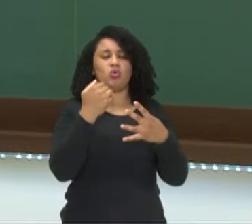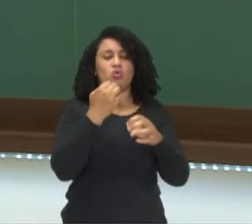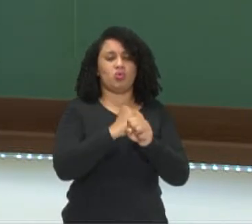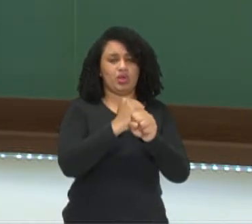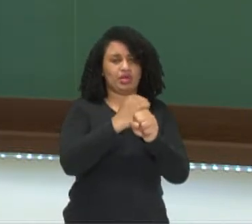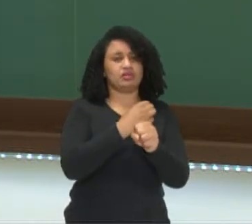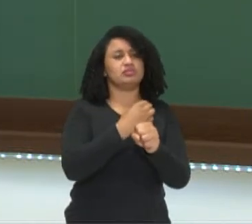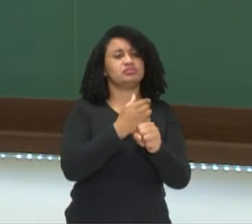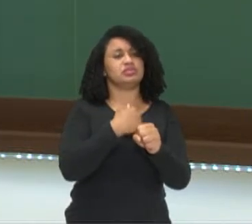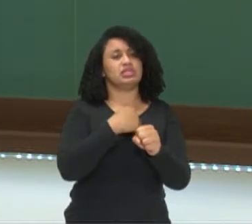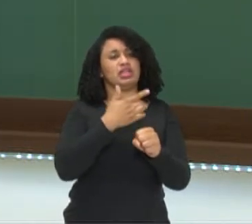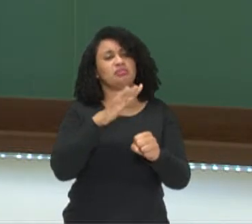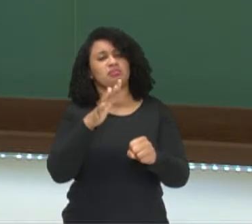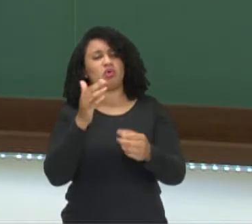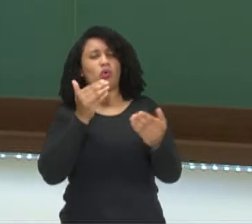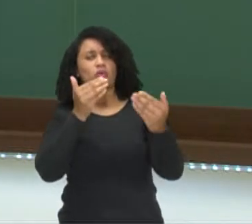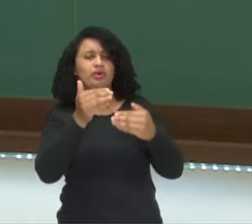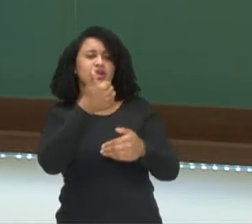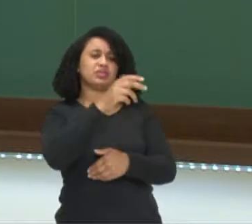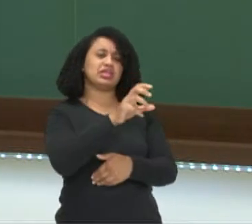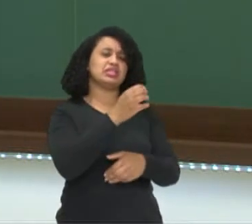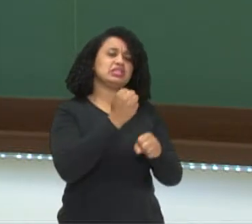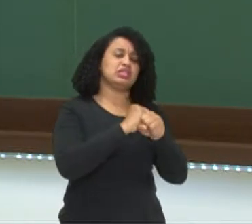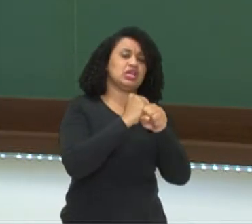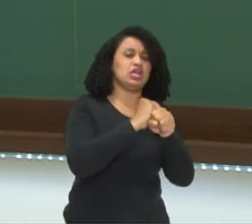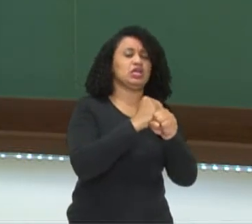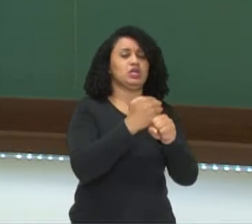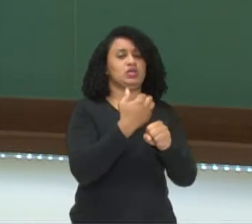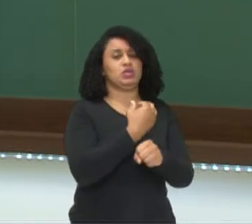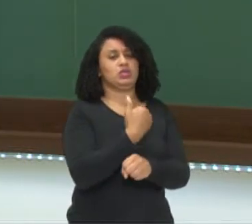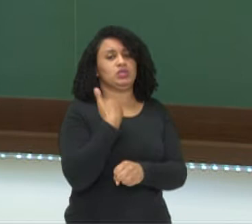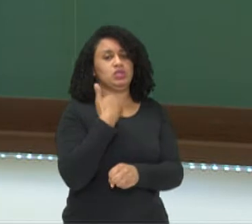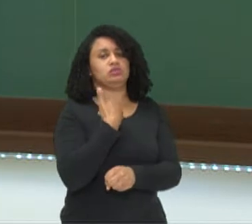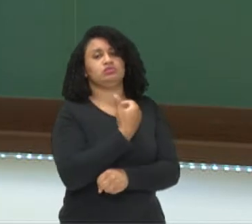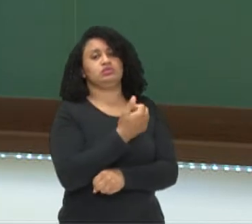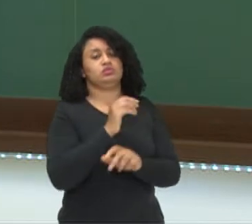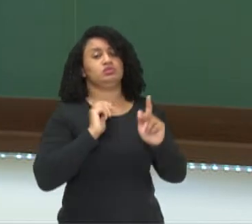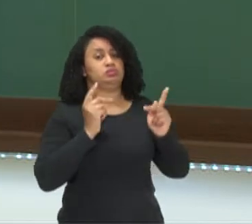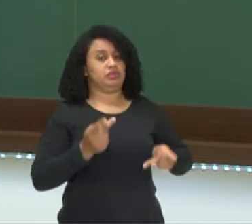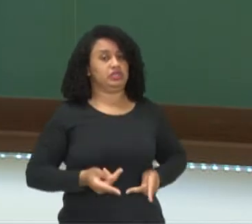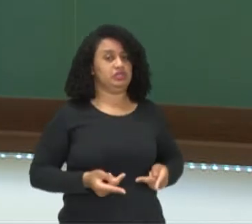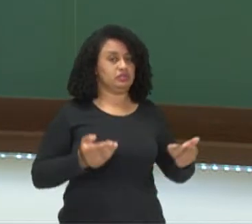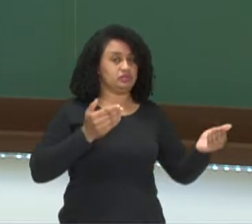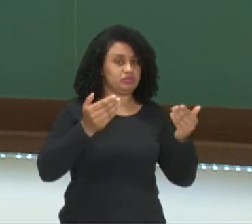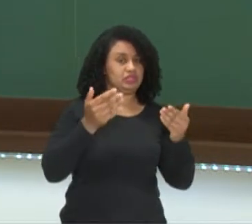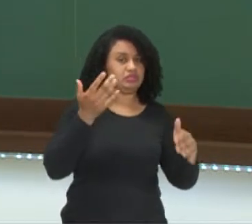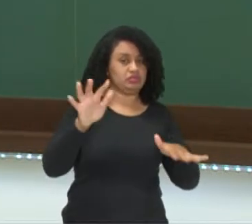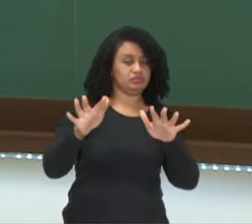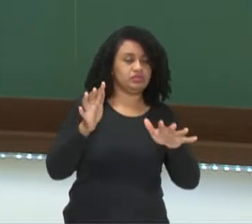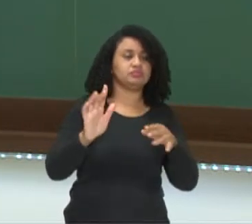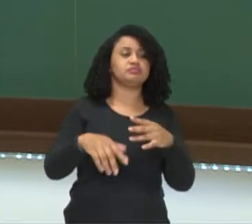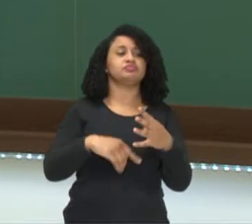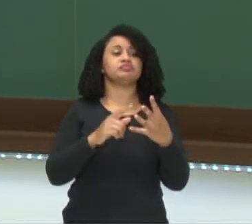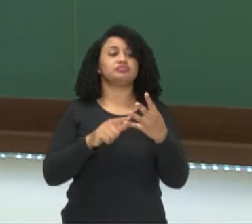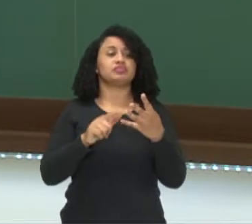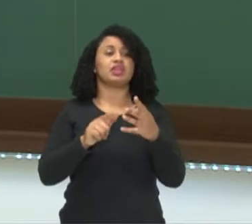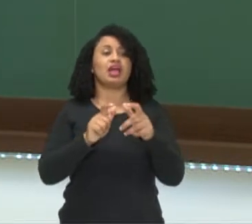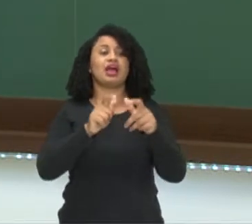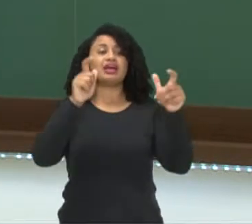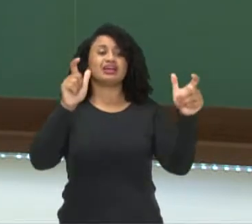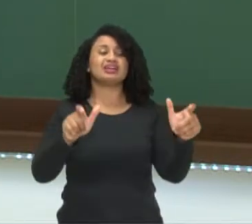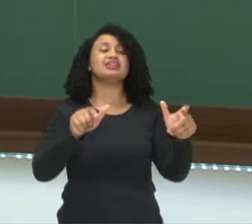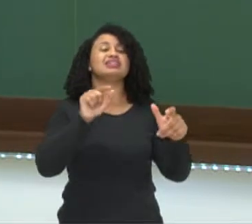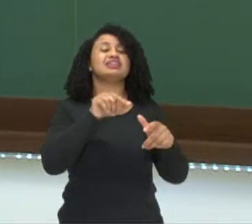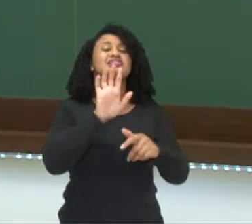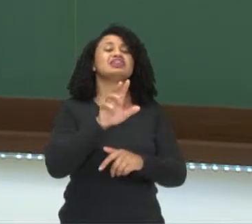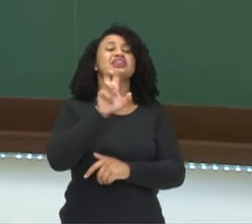menos 15 anos humanos, mais ou menos, né? Depende da raça e tal, uma média. E as raças gigantes, coitadinhas, com 5 anos